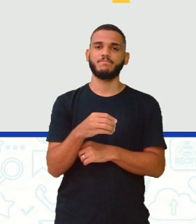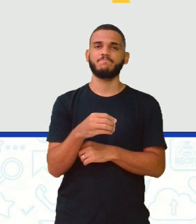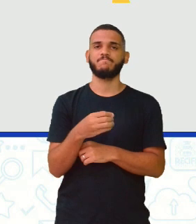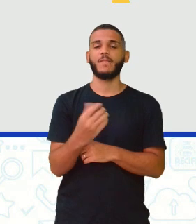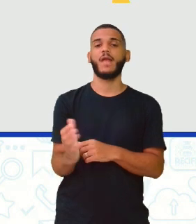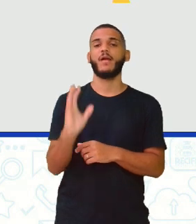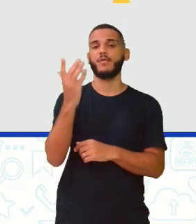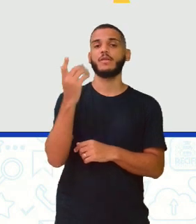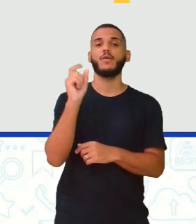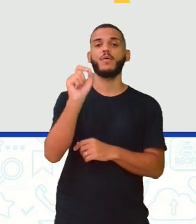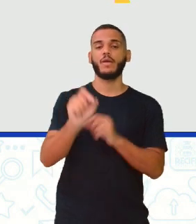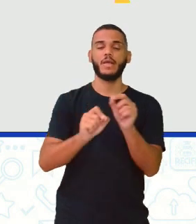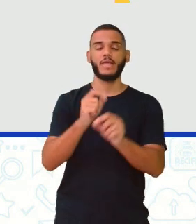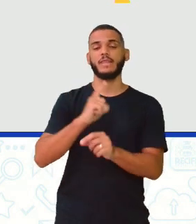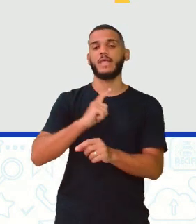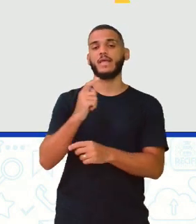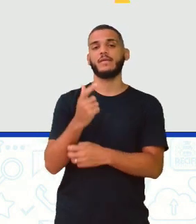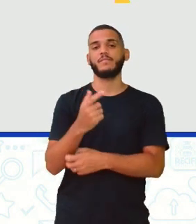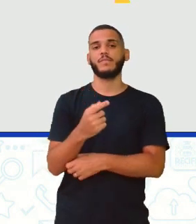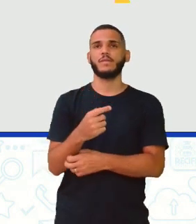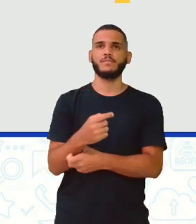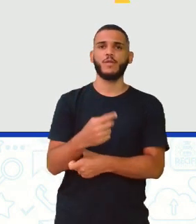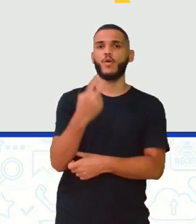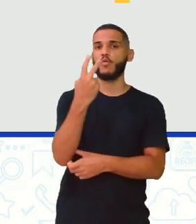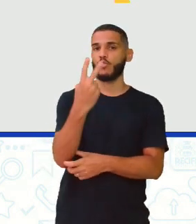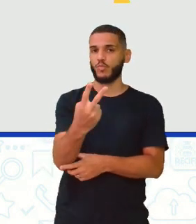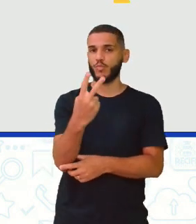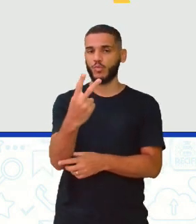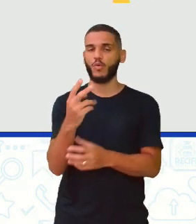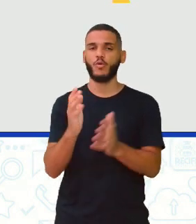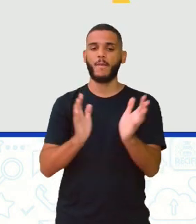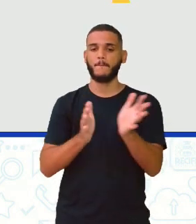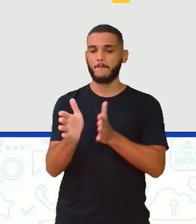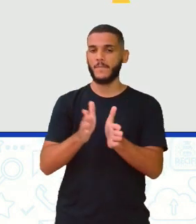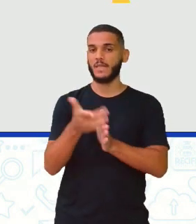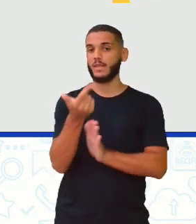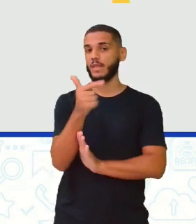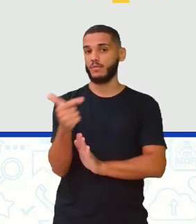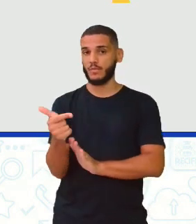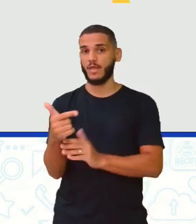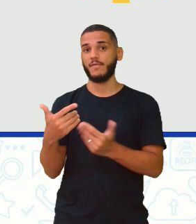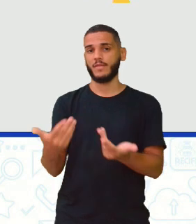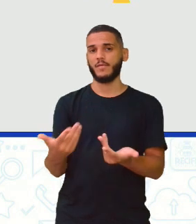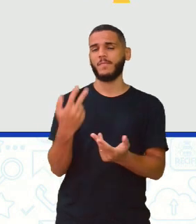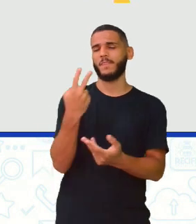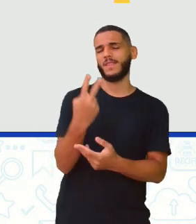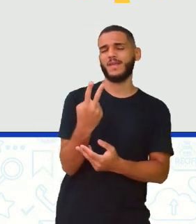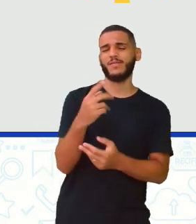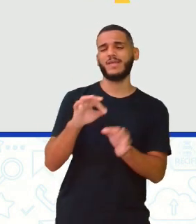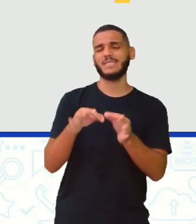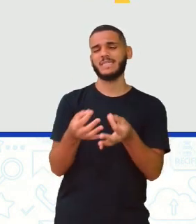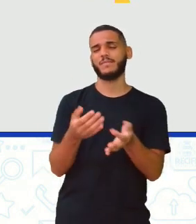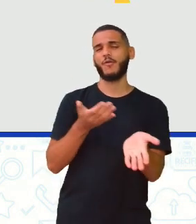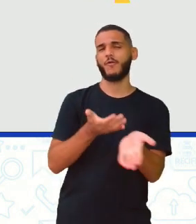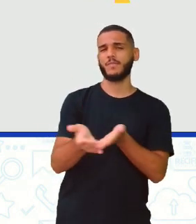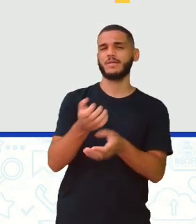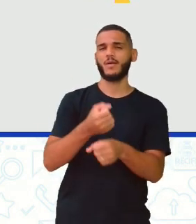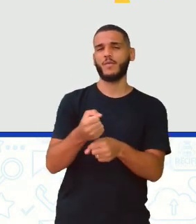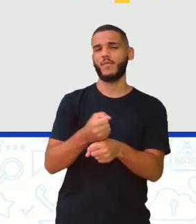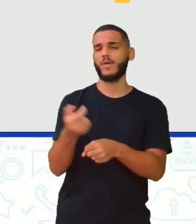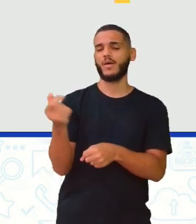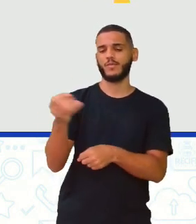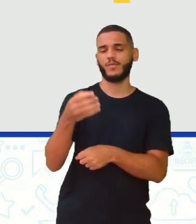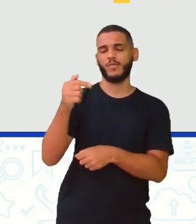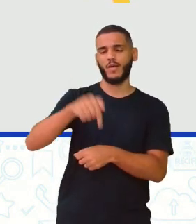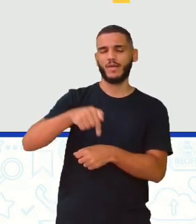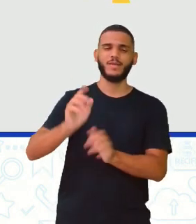tenho 2 anos sem fazer, então eu não poderia começar. E segundo, que é mais simples eu começar pelo ano que a gente está, não